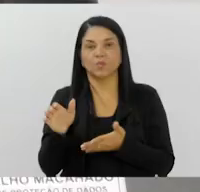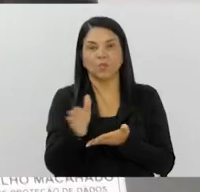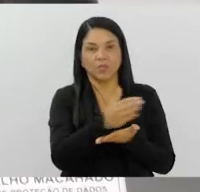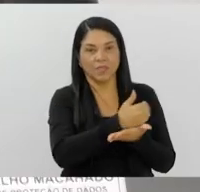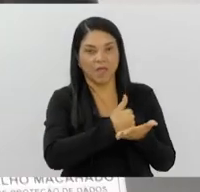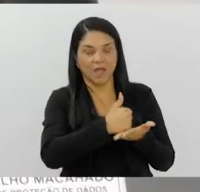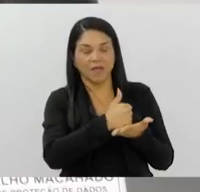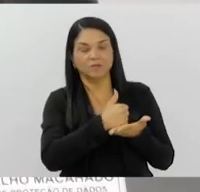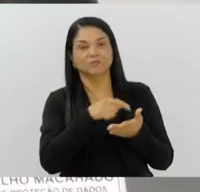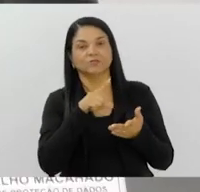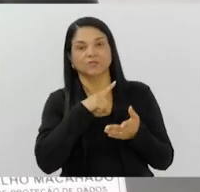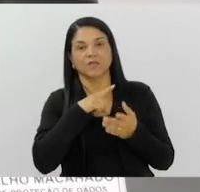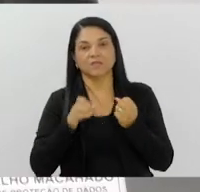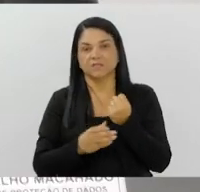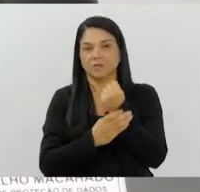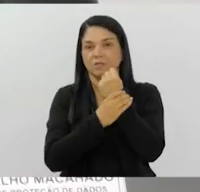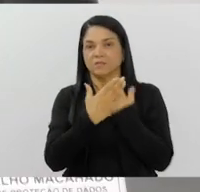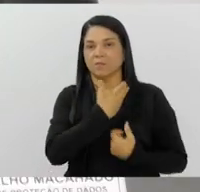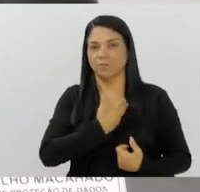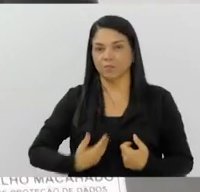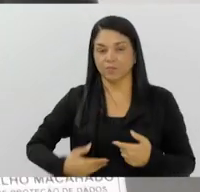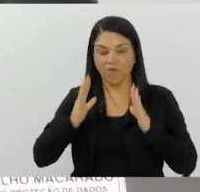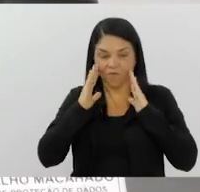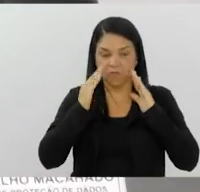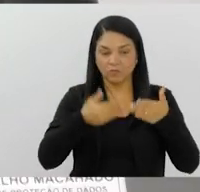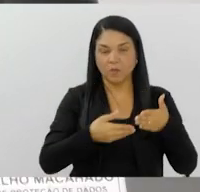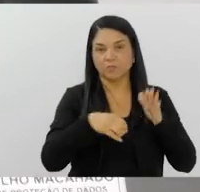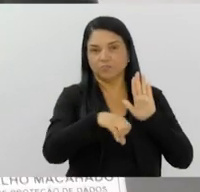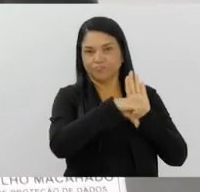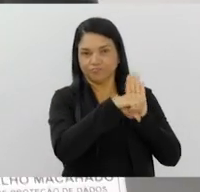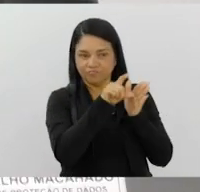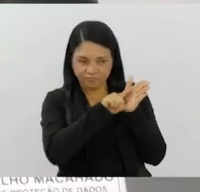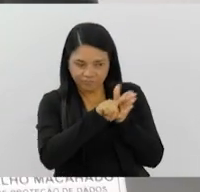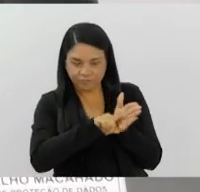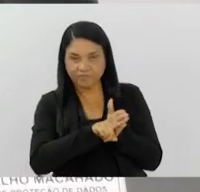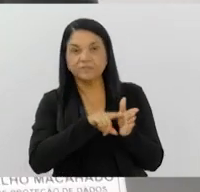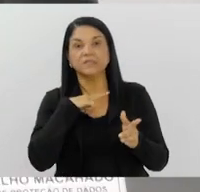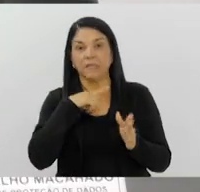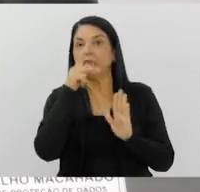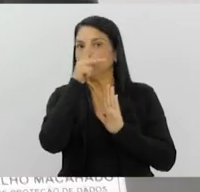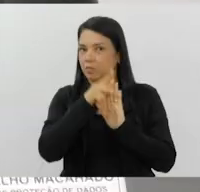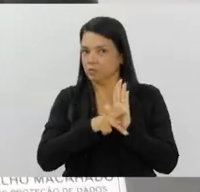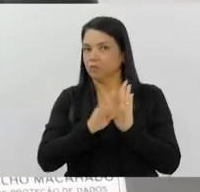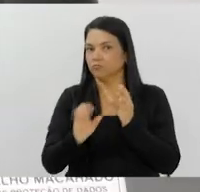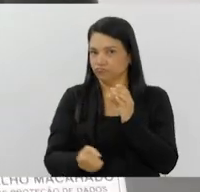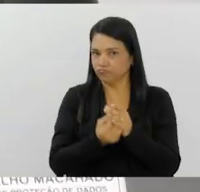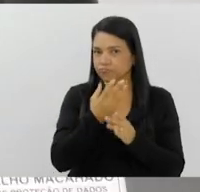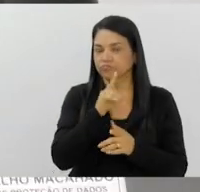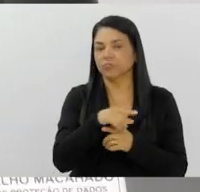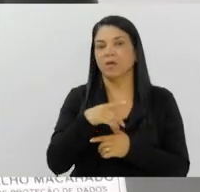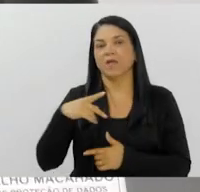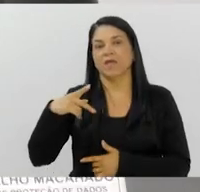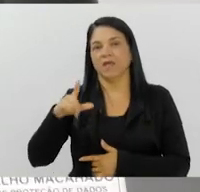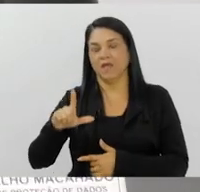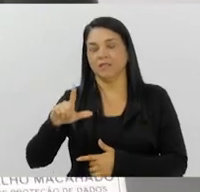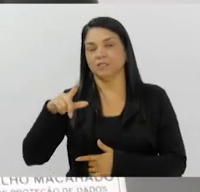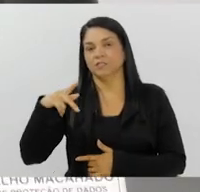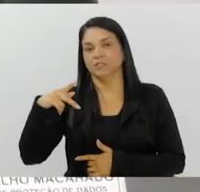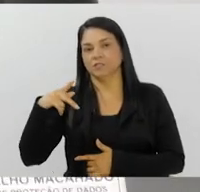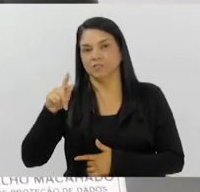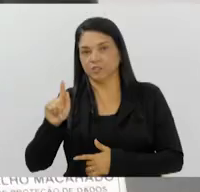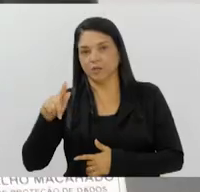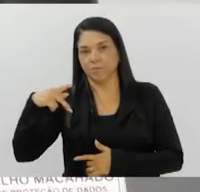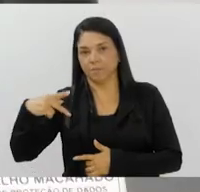Segurança Pública voltado para Investigação Criminal né já até existe um projeto eh a lgpd penal mas